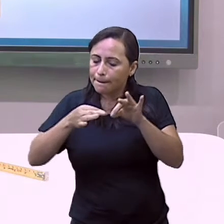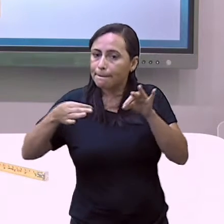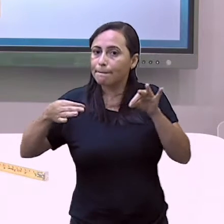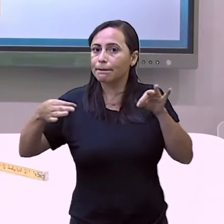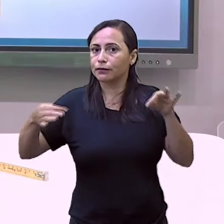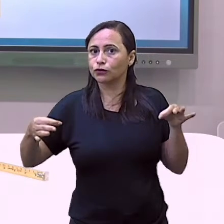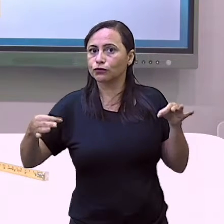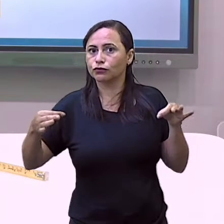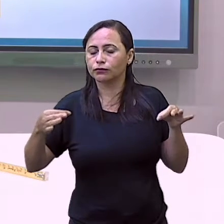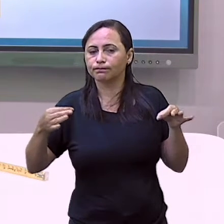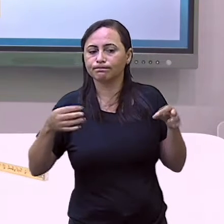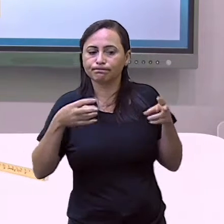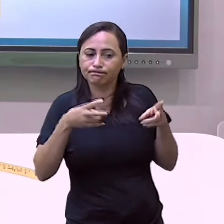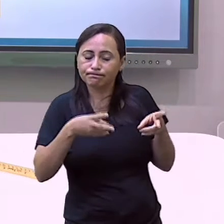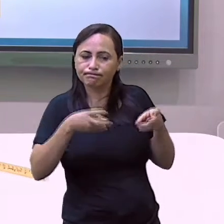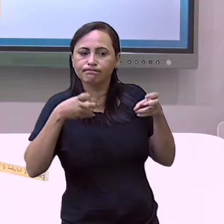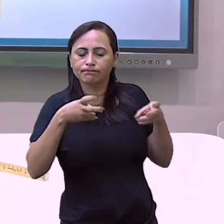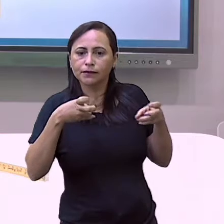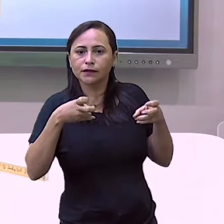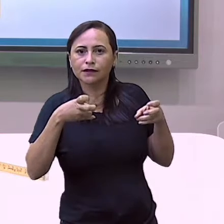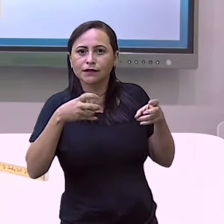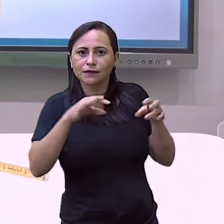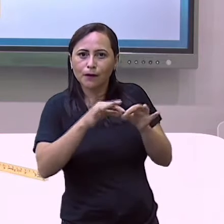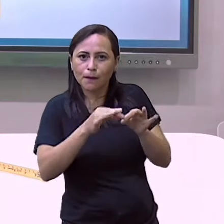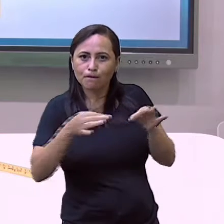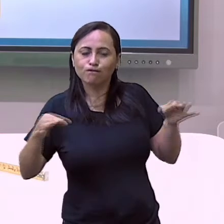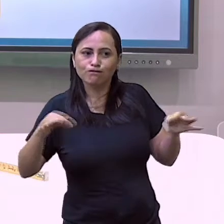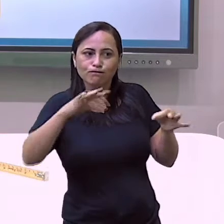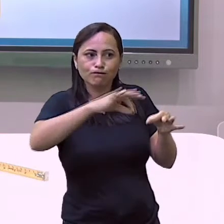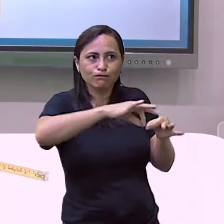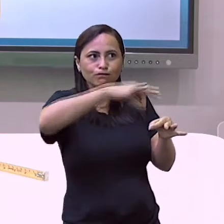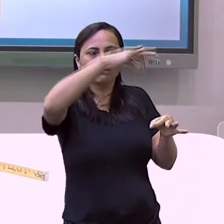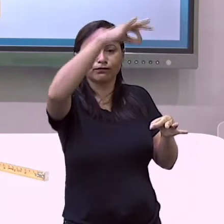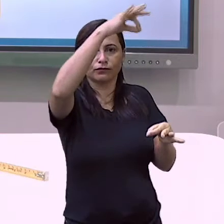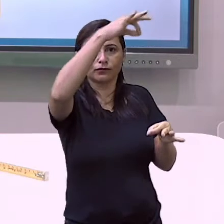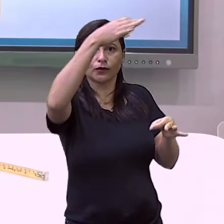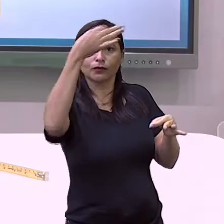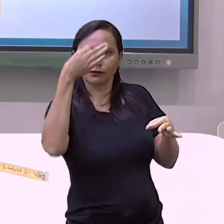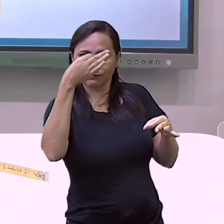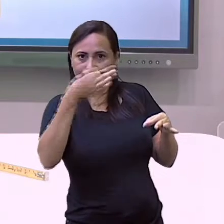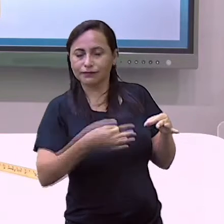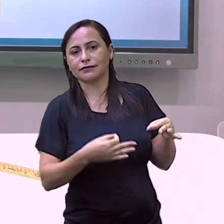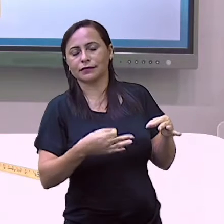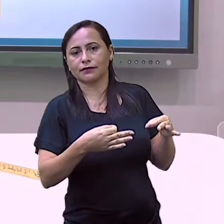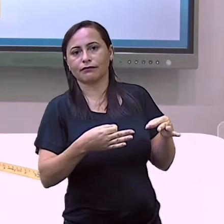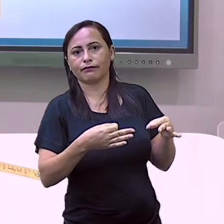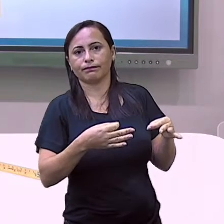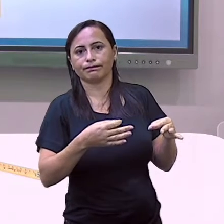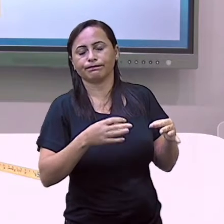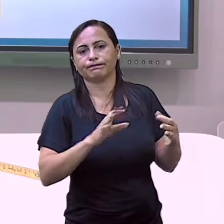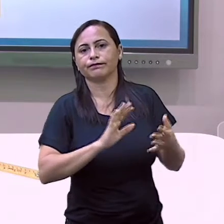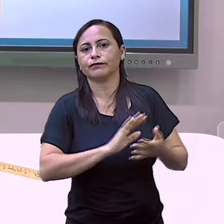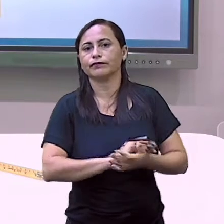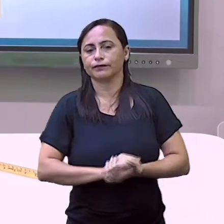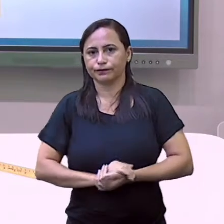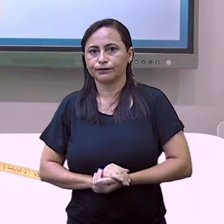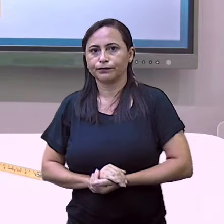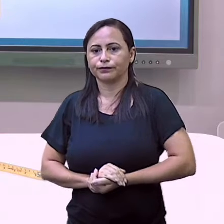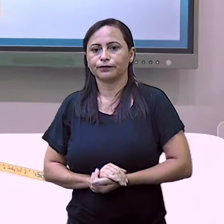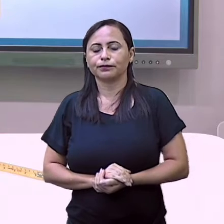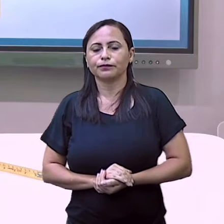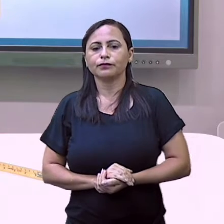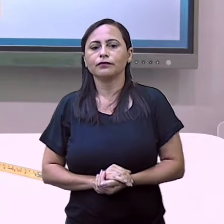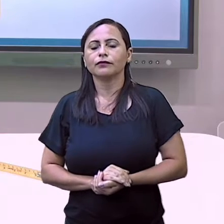o tamanho, o comprimento, a profundidade, a largura desta máquina de